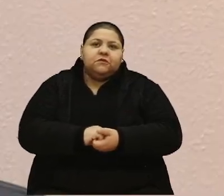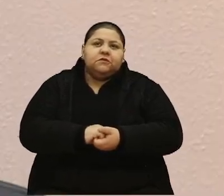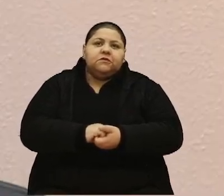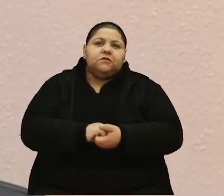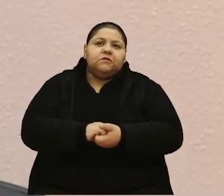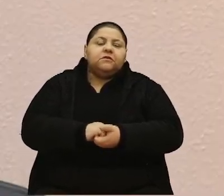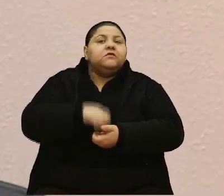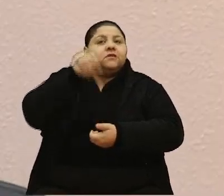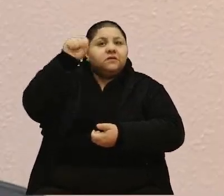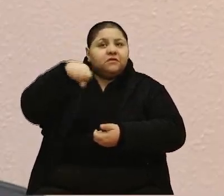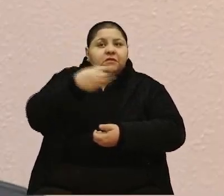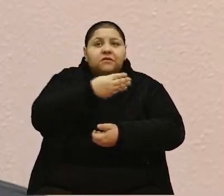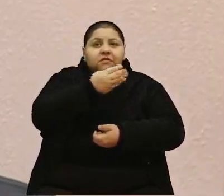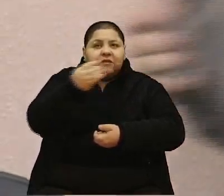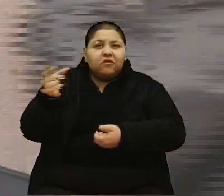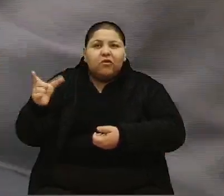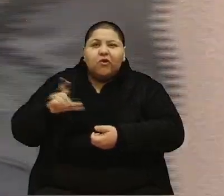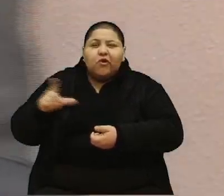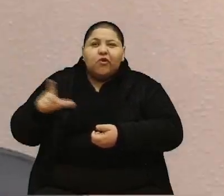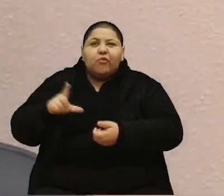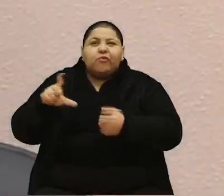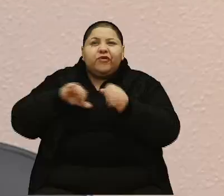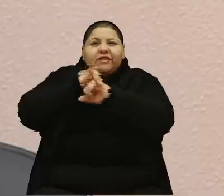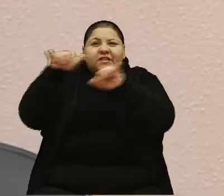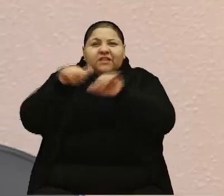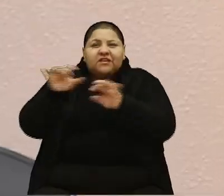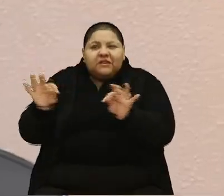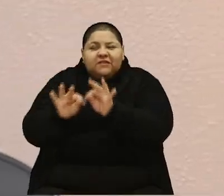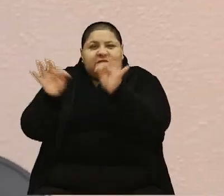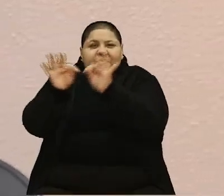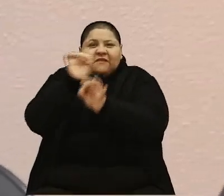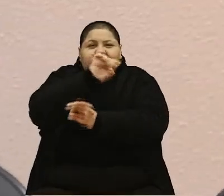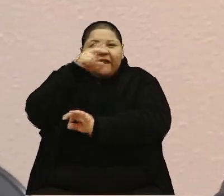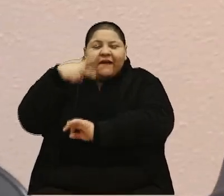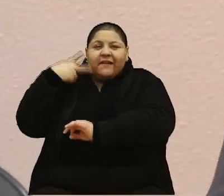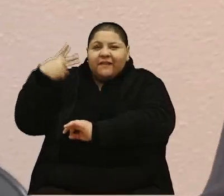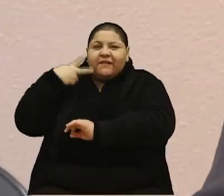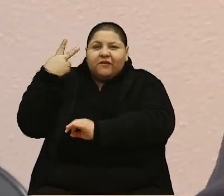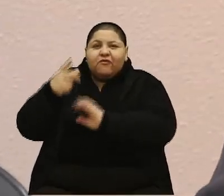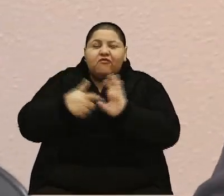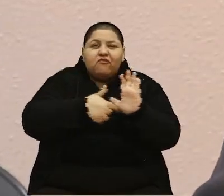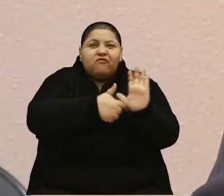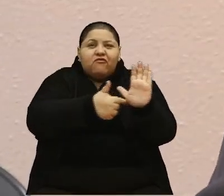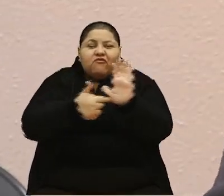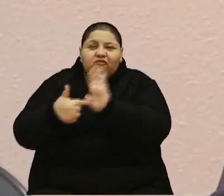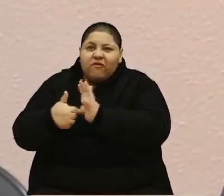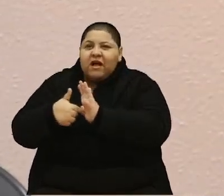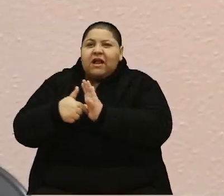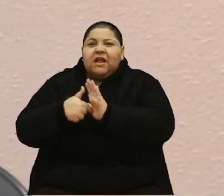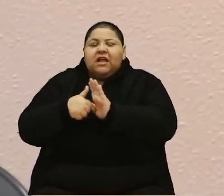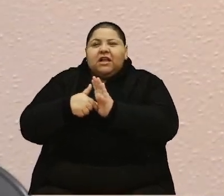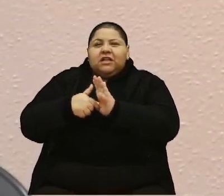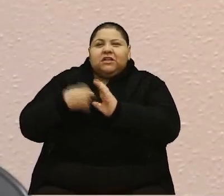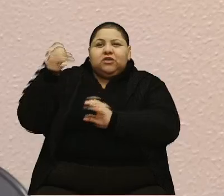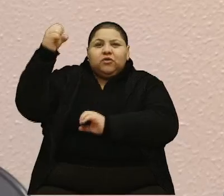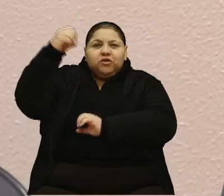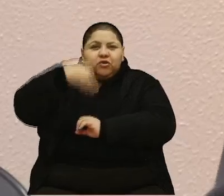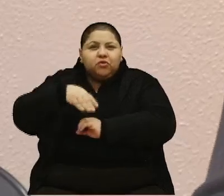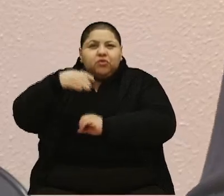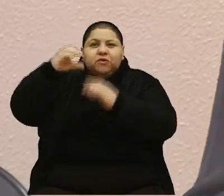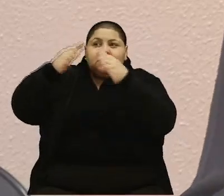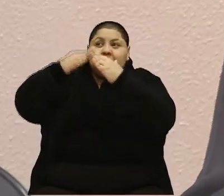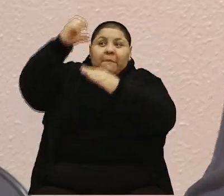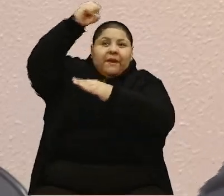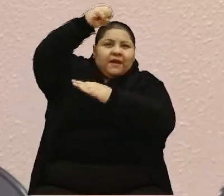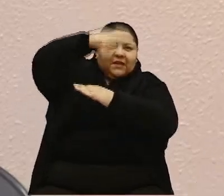E sim, muita parte técnica aqui, os vereadores, cada um traz um exemplo das contas, placas solares, Rafael, a Daiane. Mas eu